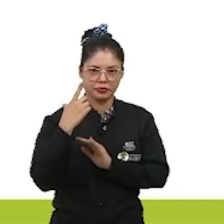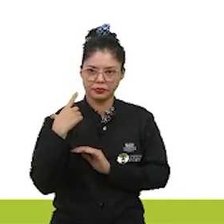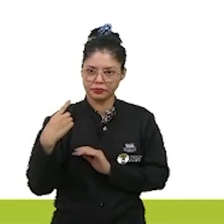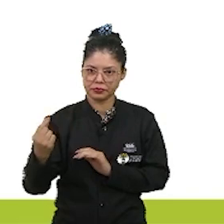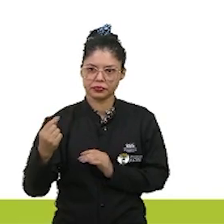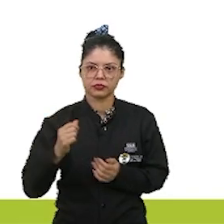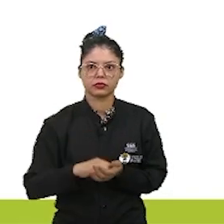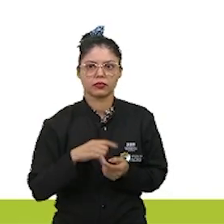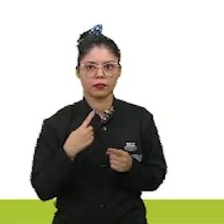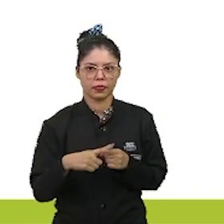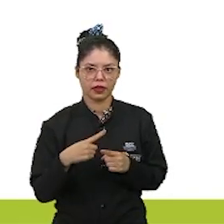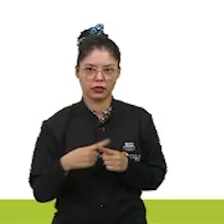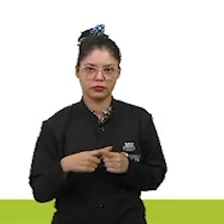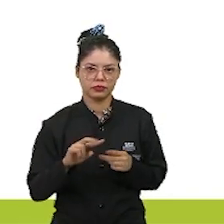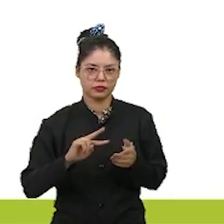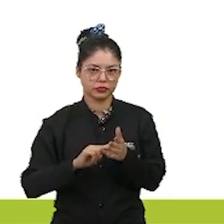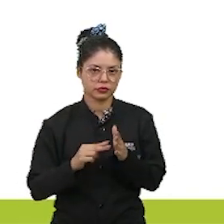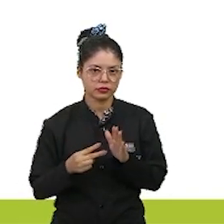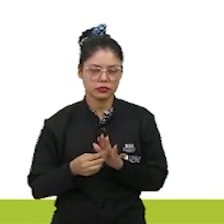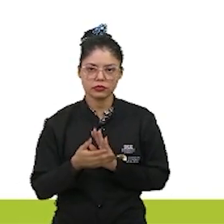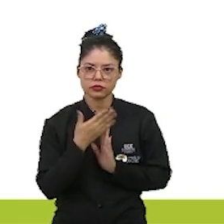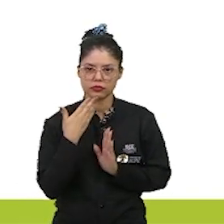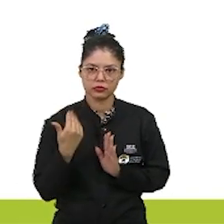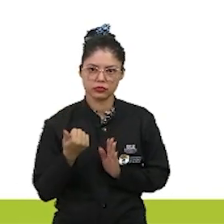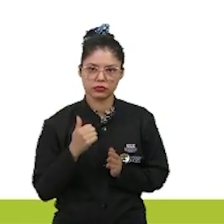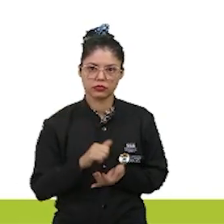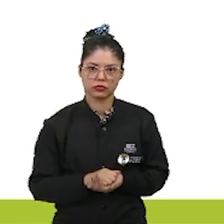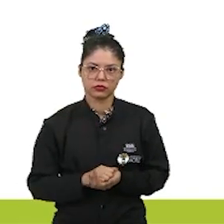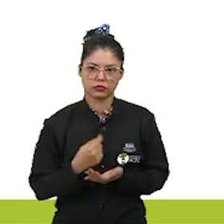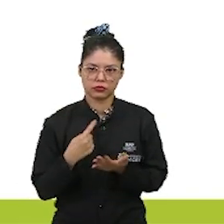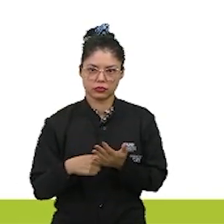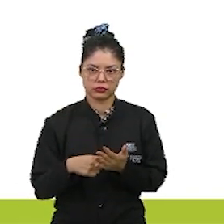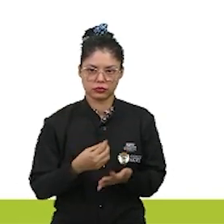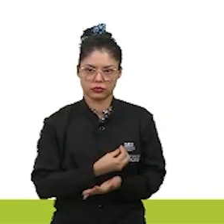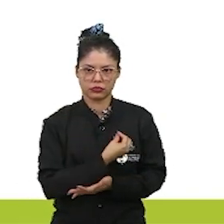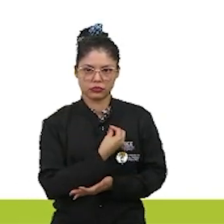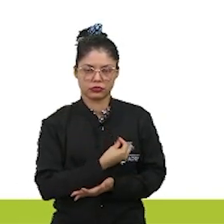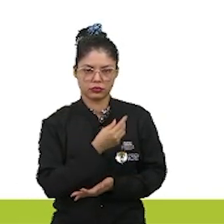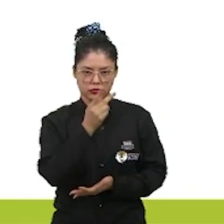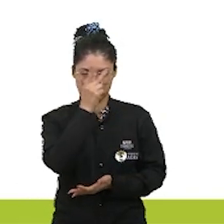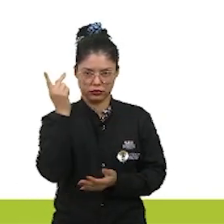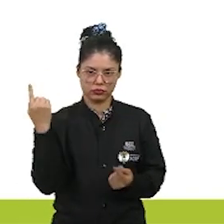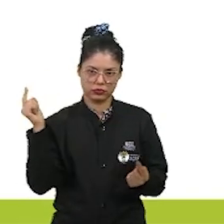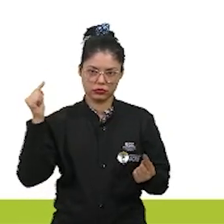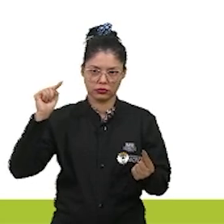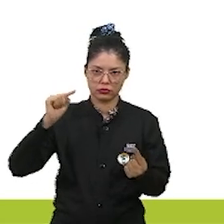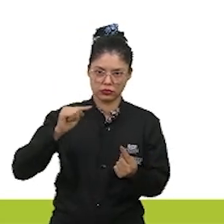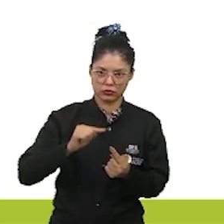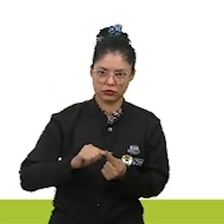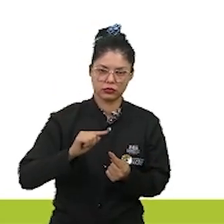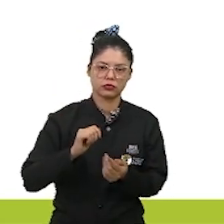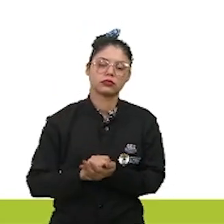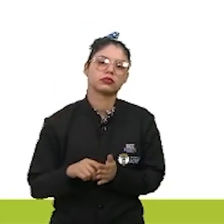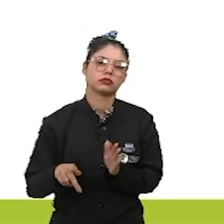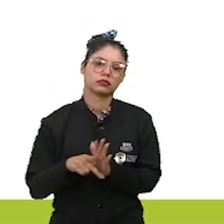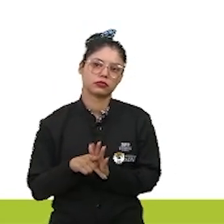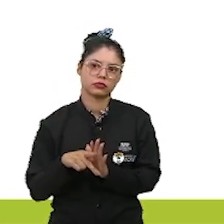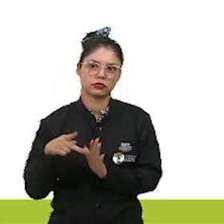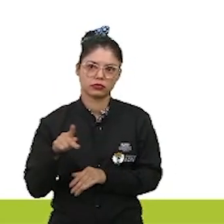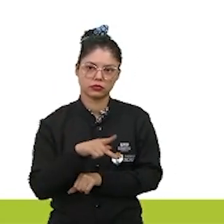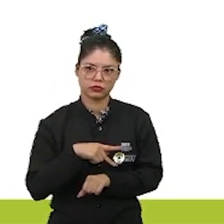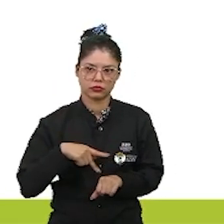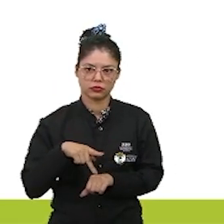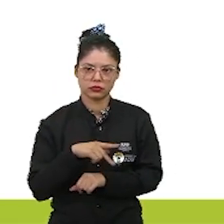refugiados, porque significa melhorar as condições de vida das pessoas mais perto de